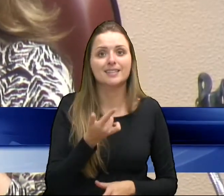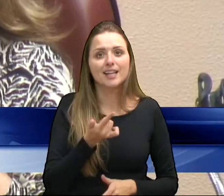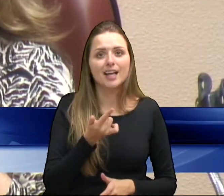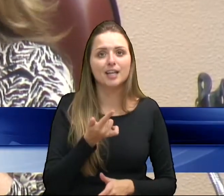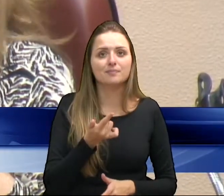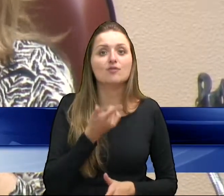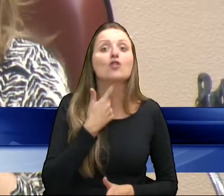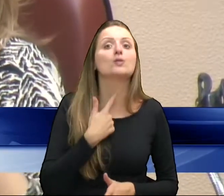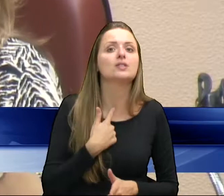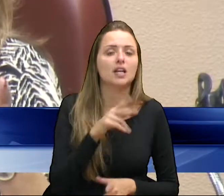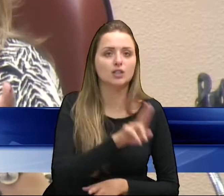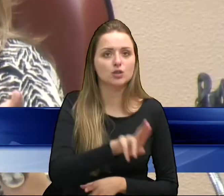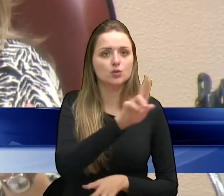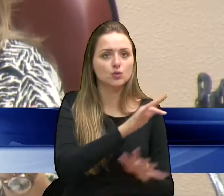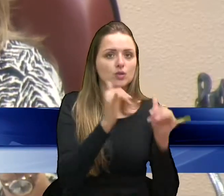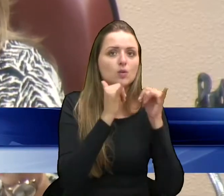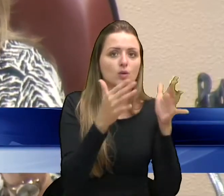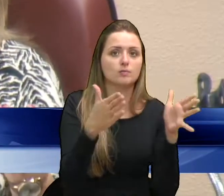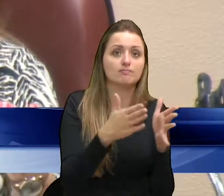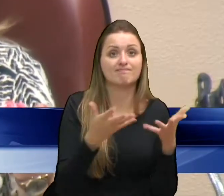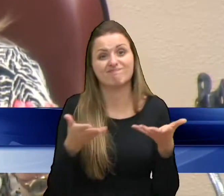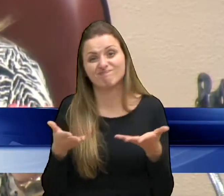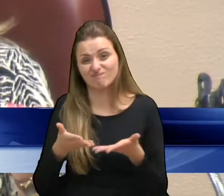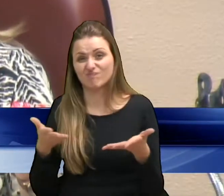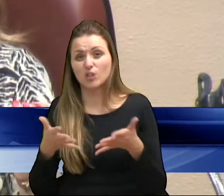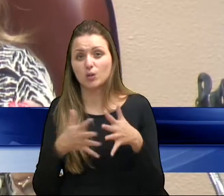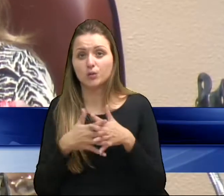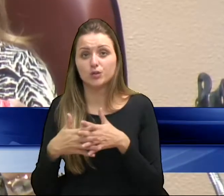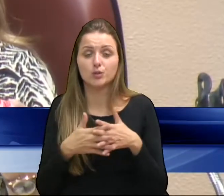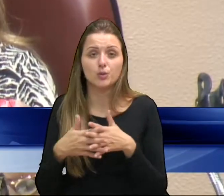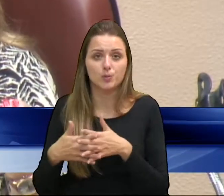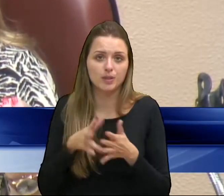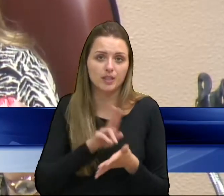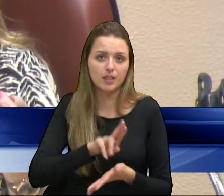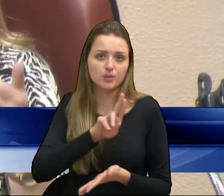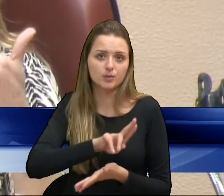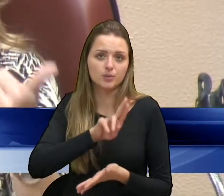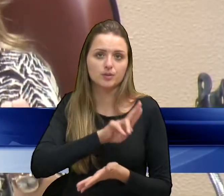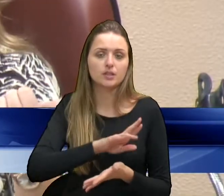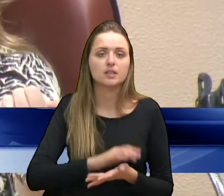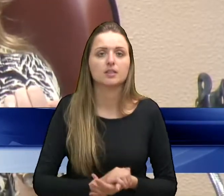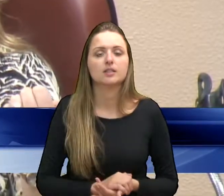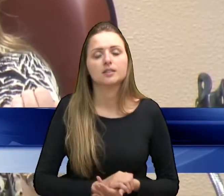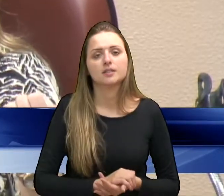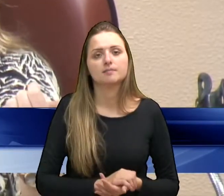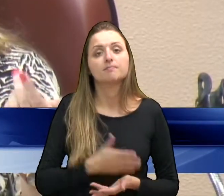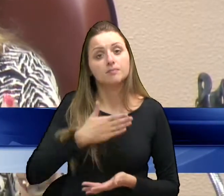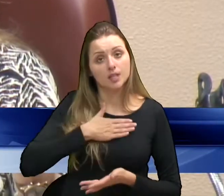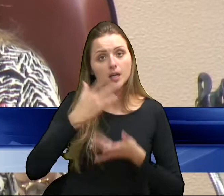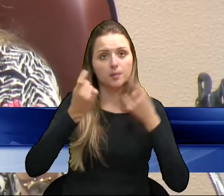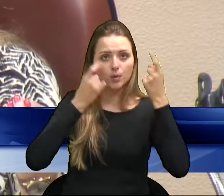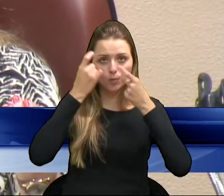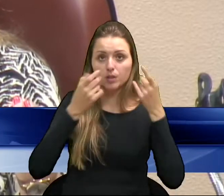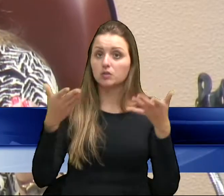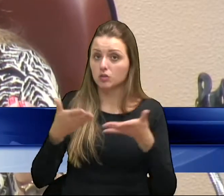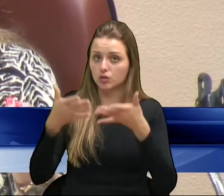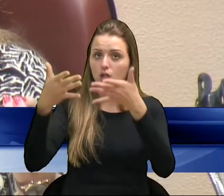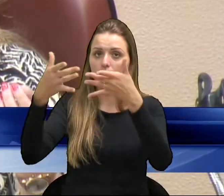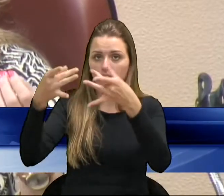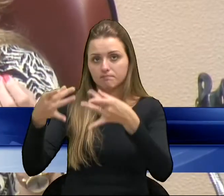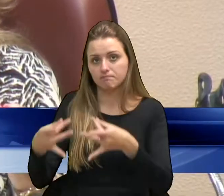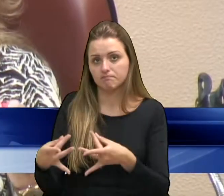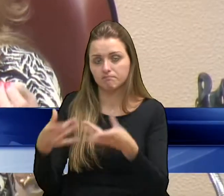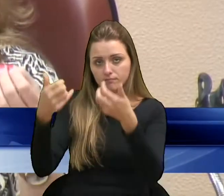do seletivo. Hoje, como está complicado, né? Então, essa era uma preocupação que foi bem abordada.